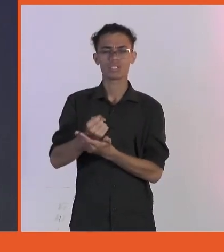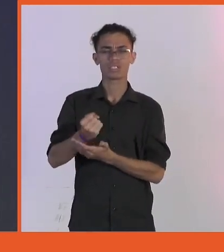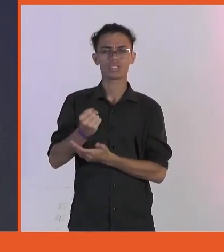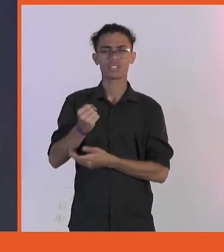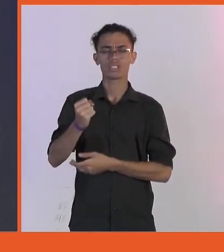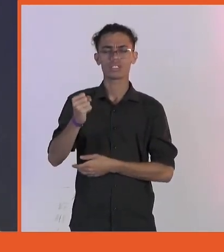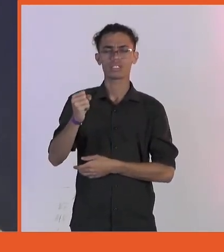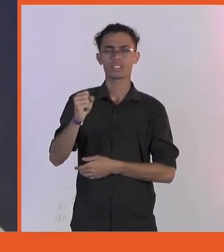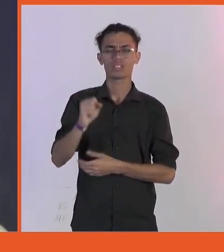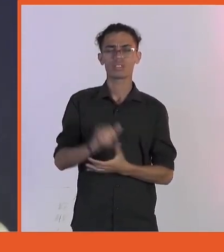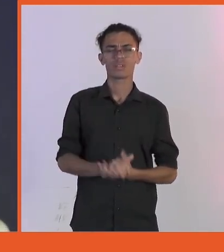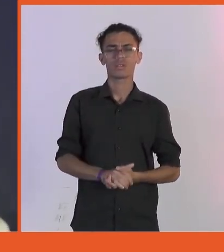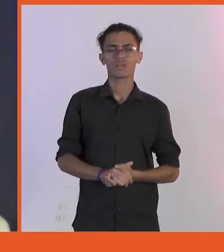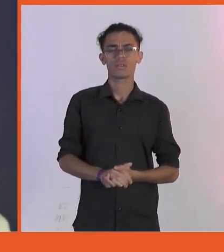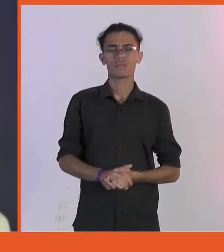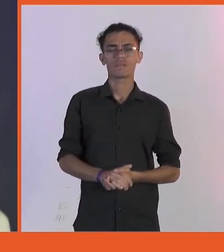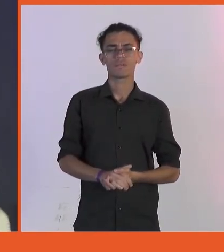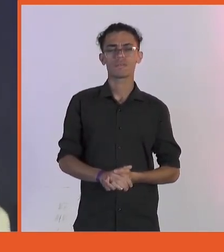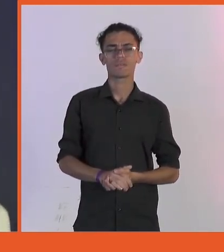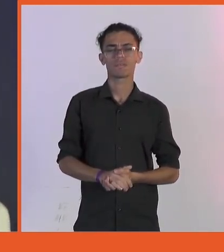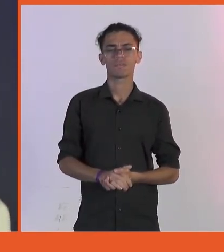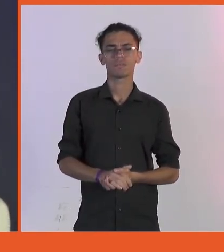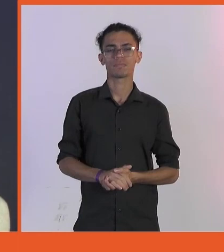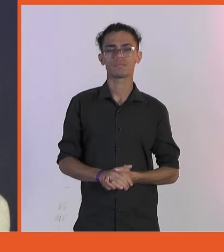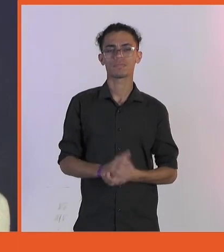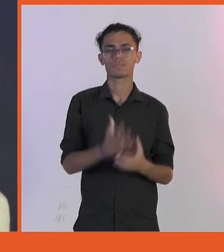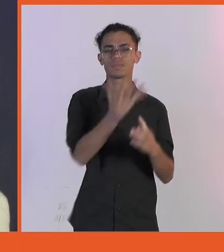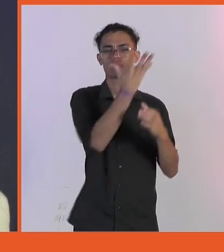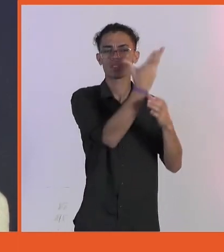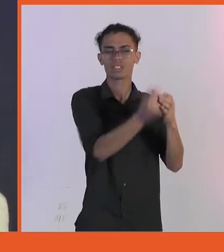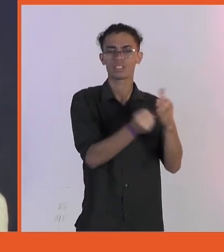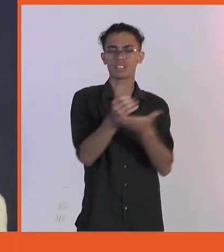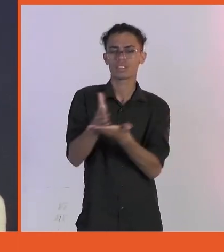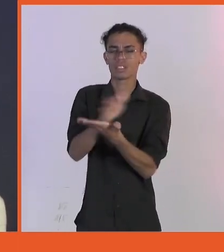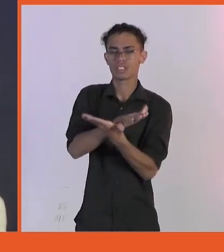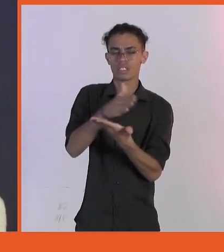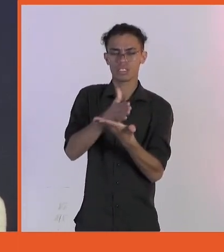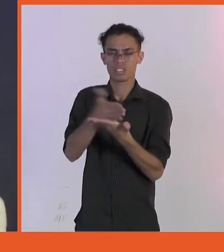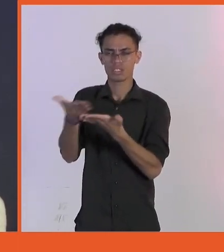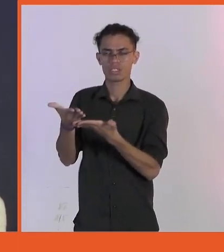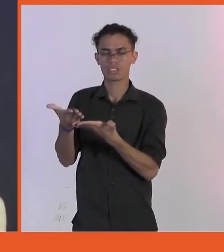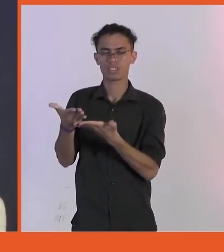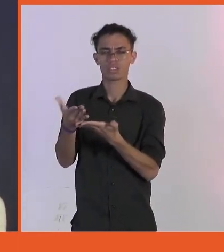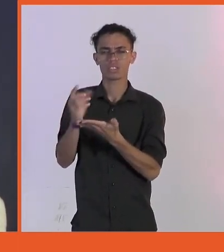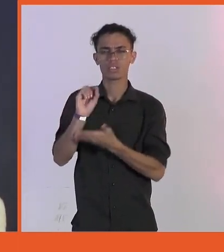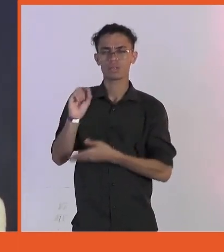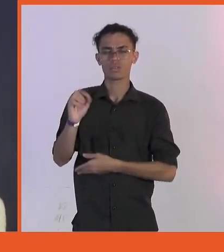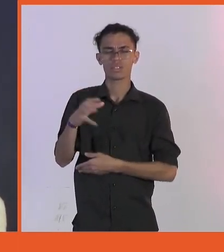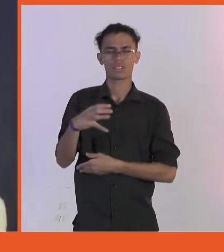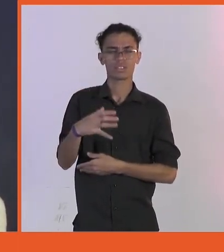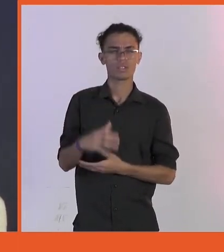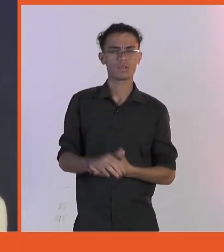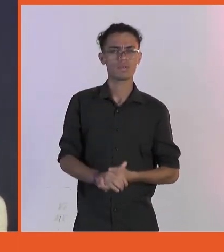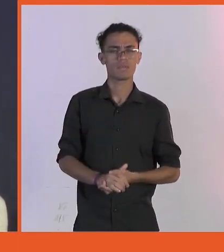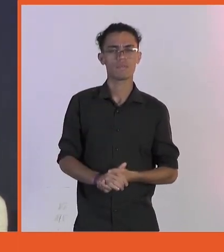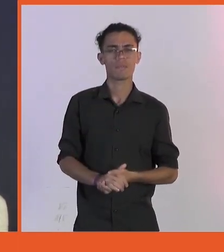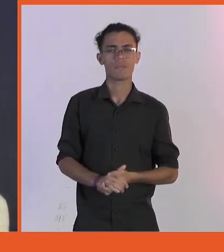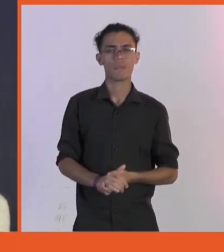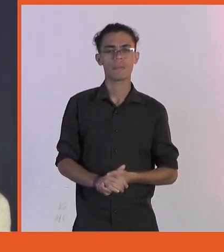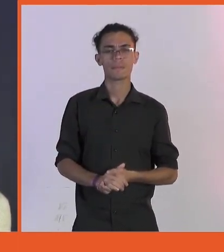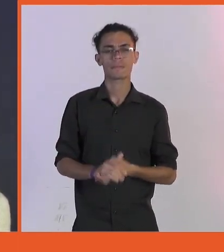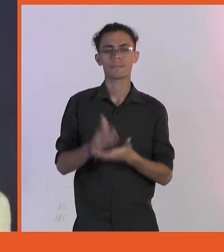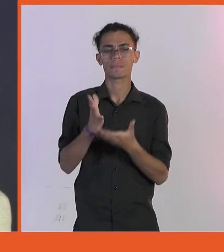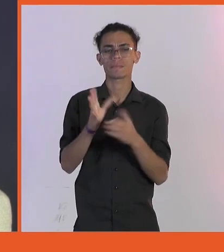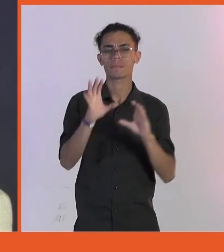fundo de funil, que são os meus infoprodutos. E aí eu divido a forma como comunico. Mas aí vai ficar muito